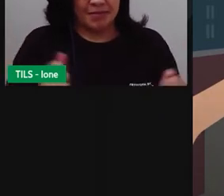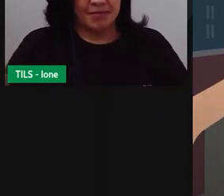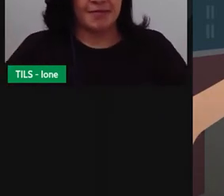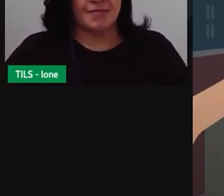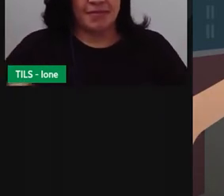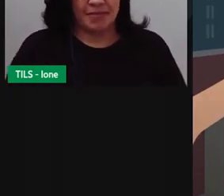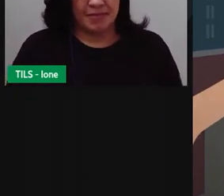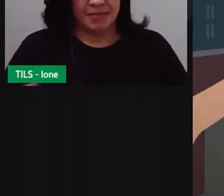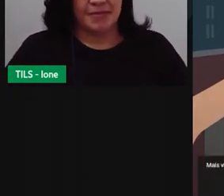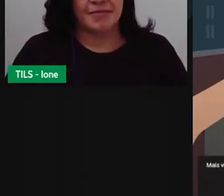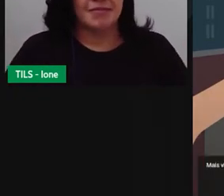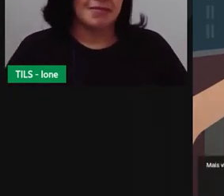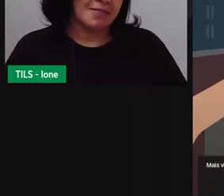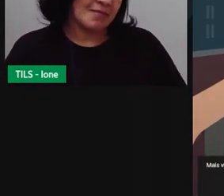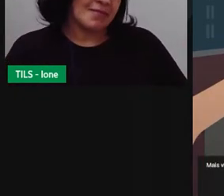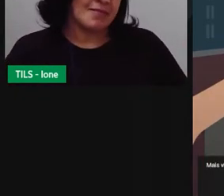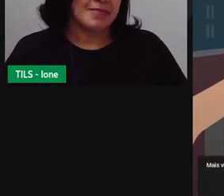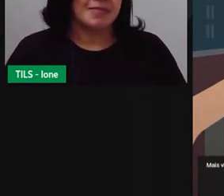Sanfona.